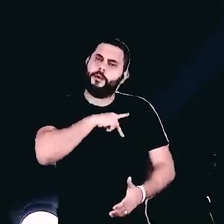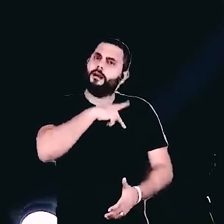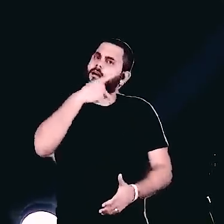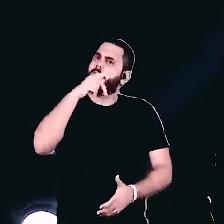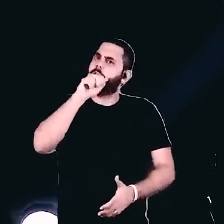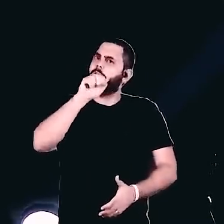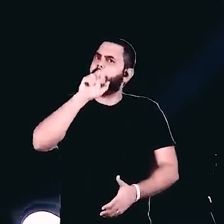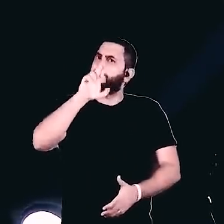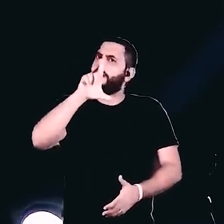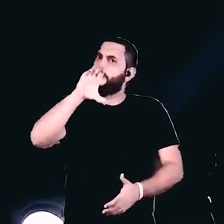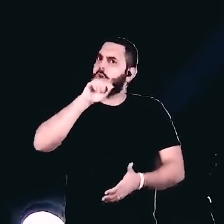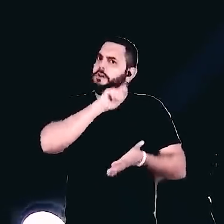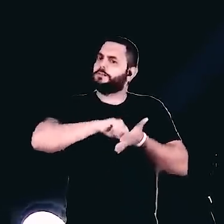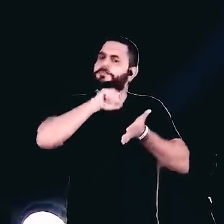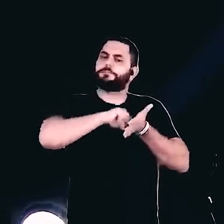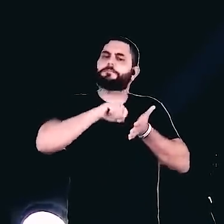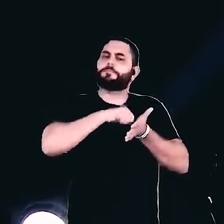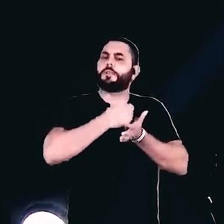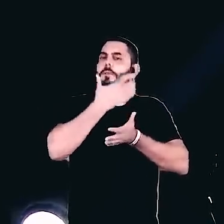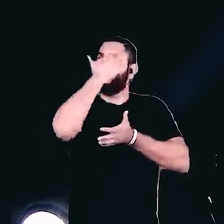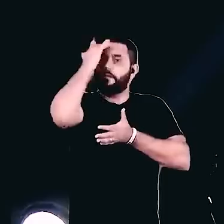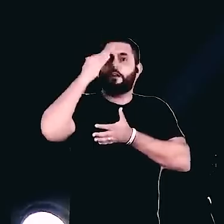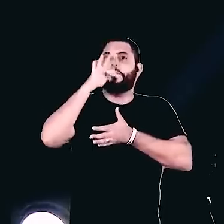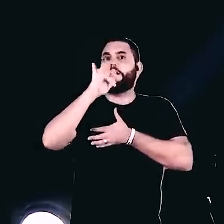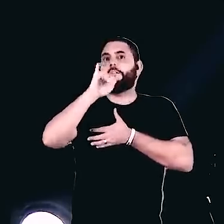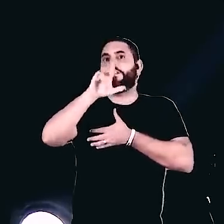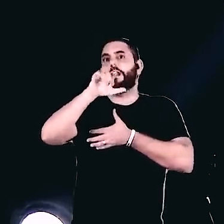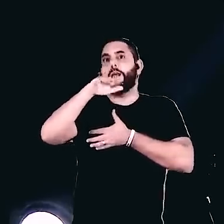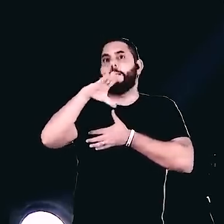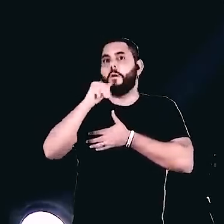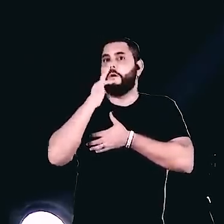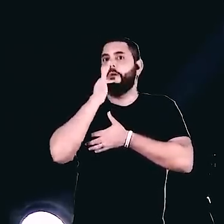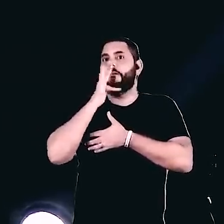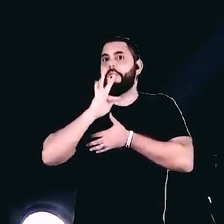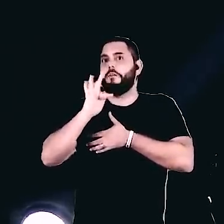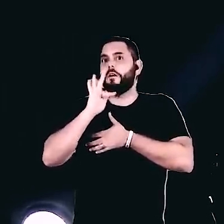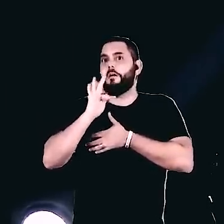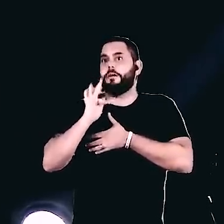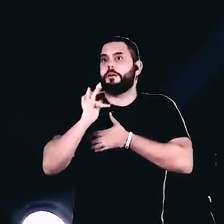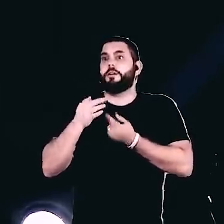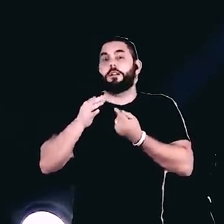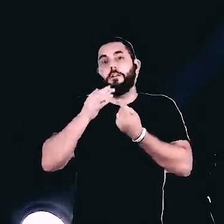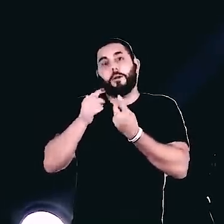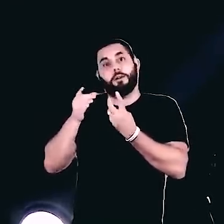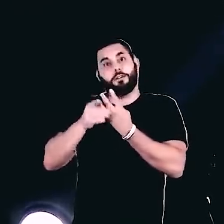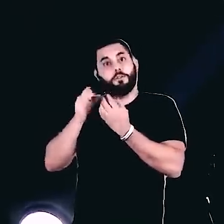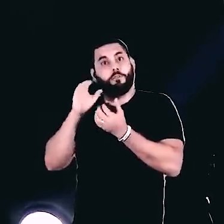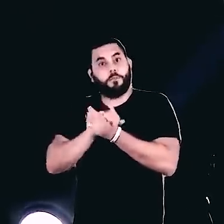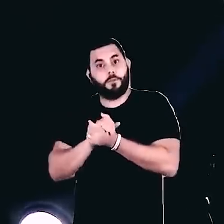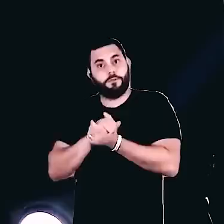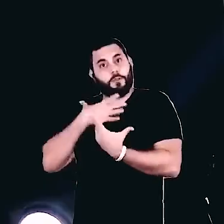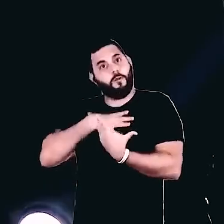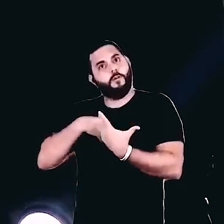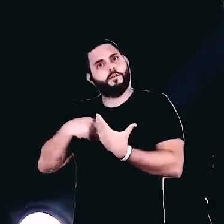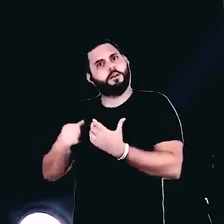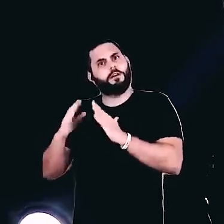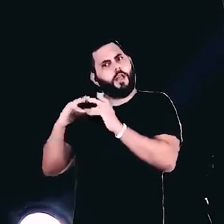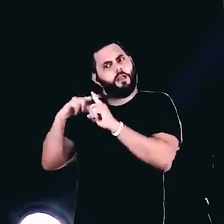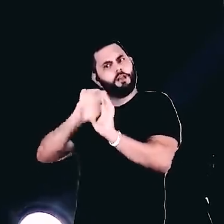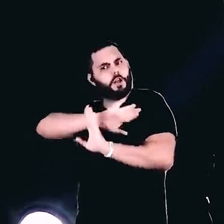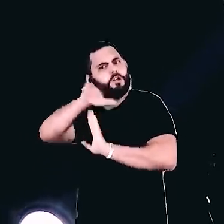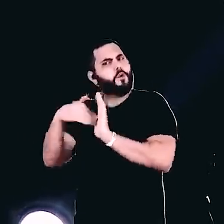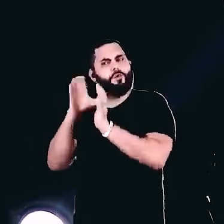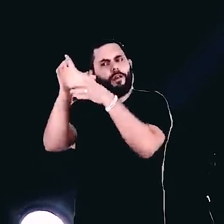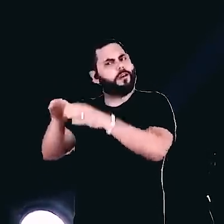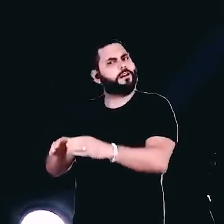a Filemão, o texto diz que ele escreveu para Filemão, para sua esposa, seu filho e toda a igreja que se reunia com ele.